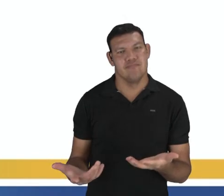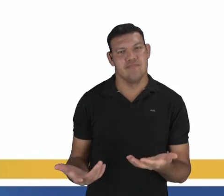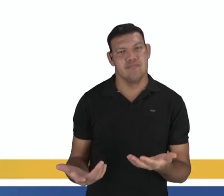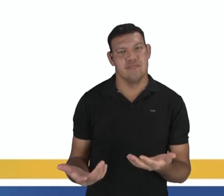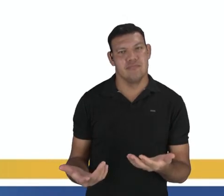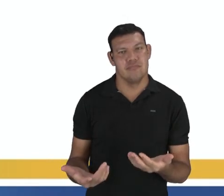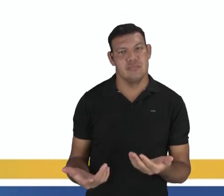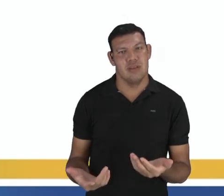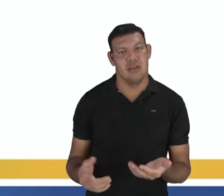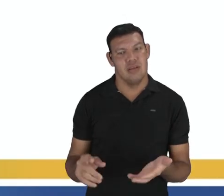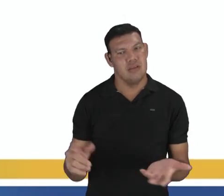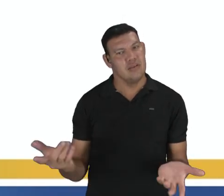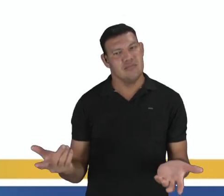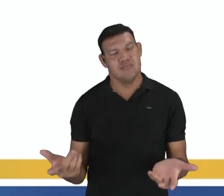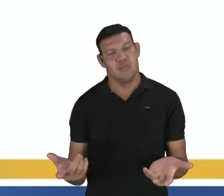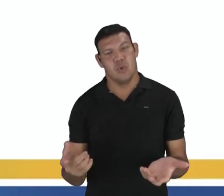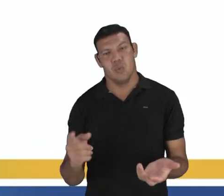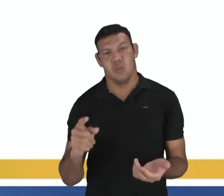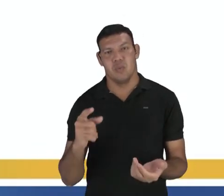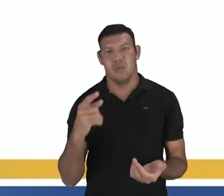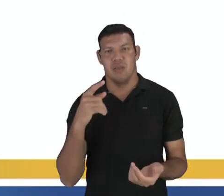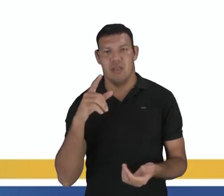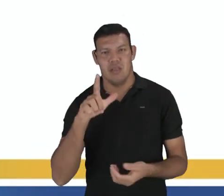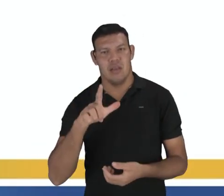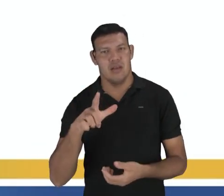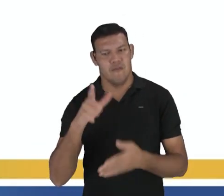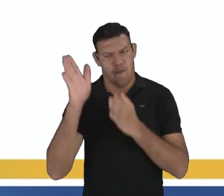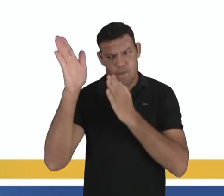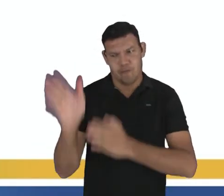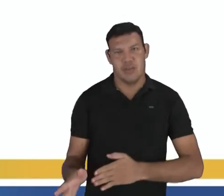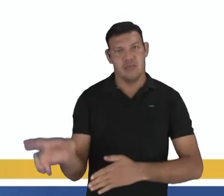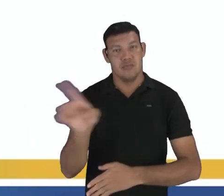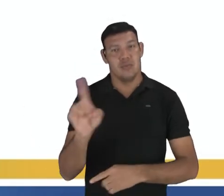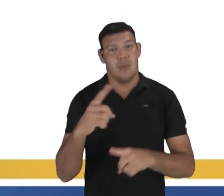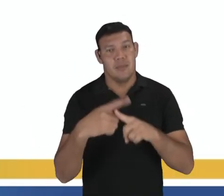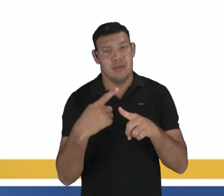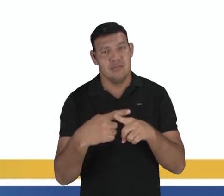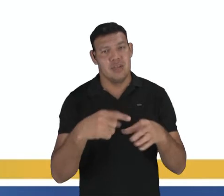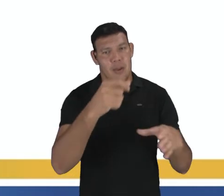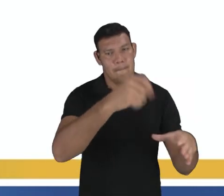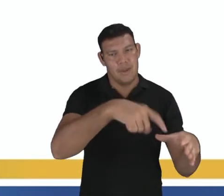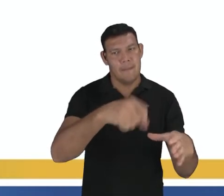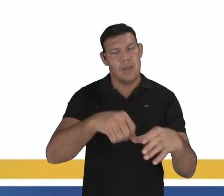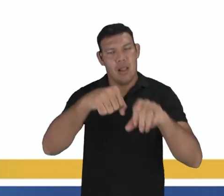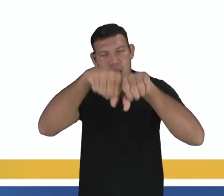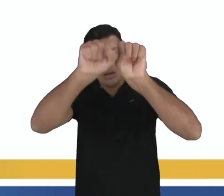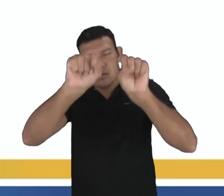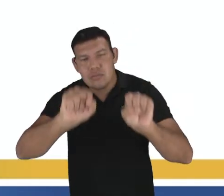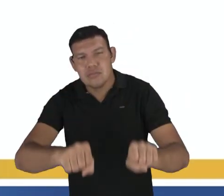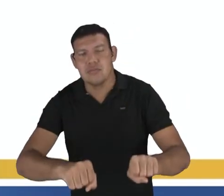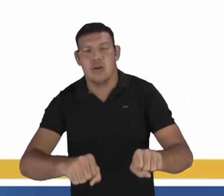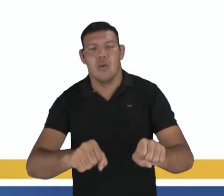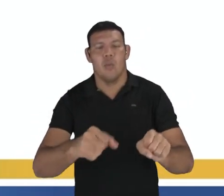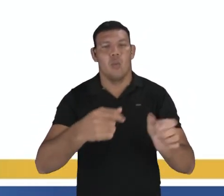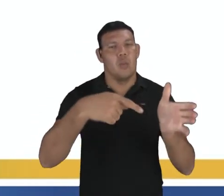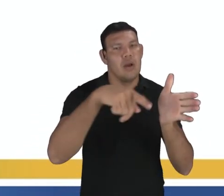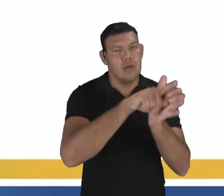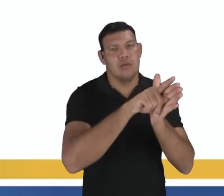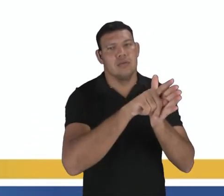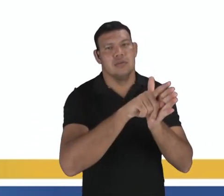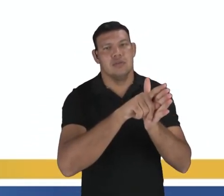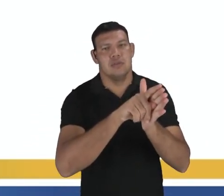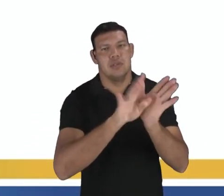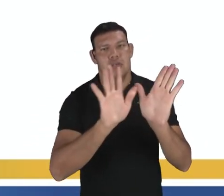uma concorrência desleal, porque a Inglaterra, ela vai, né, fazer esse plantio de uma forma mais sistematizada, usando aí